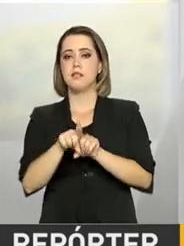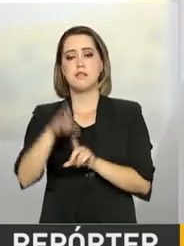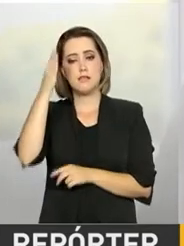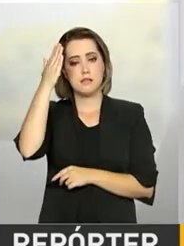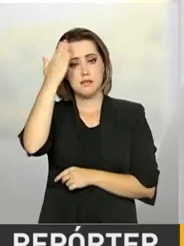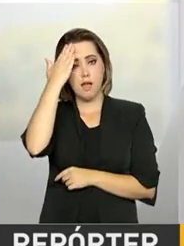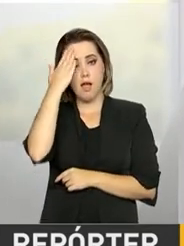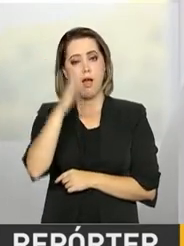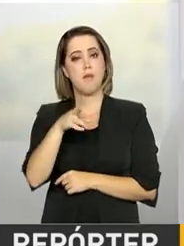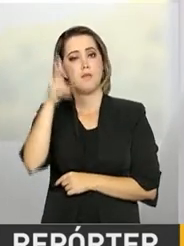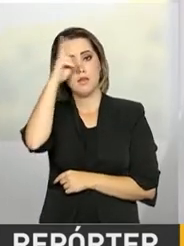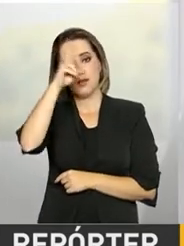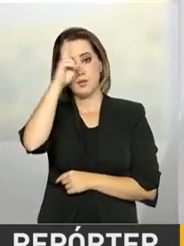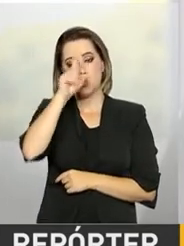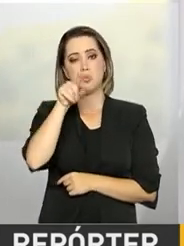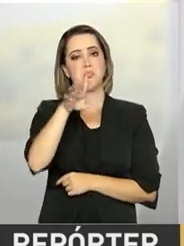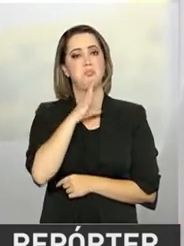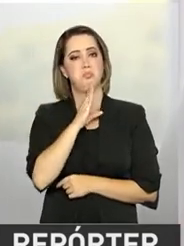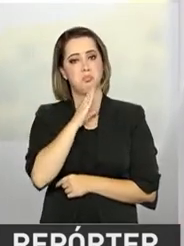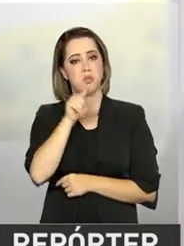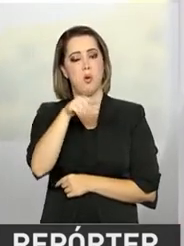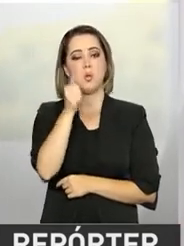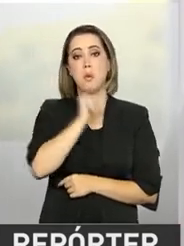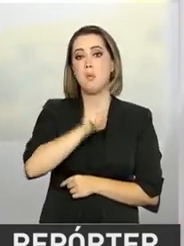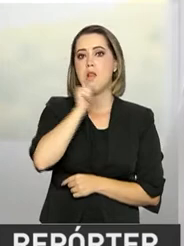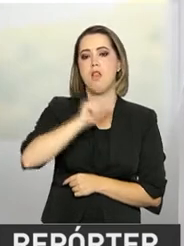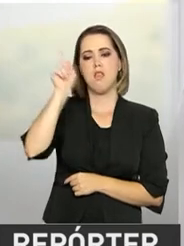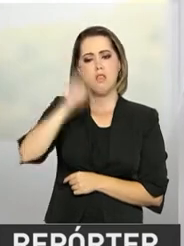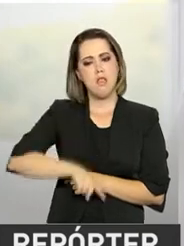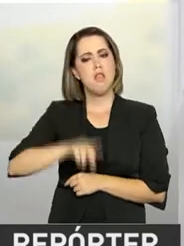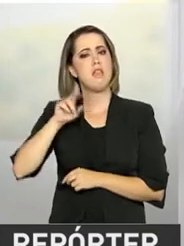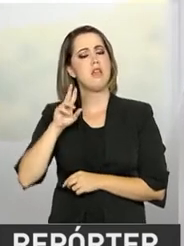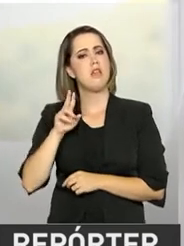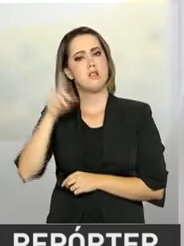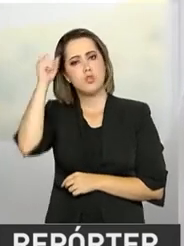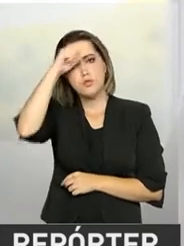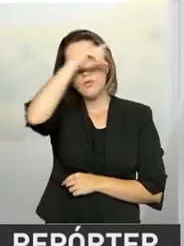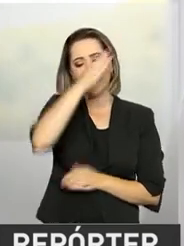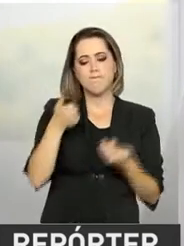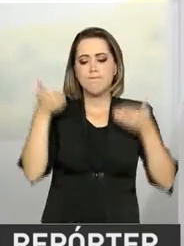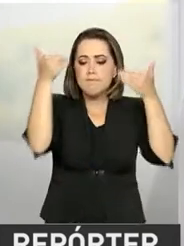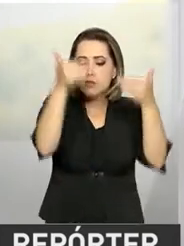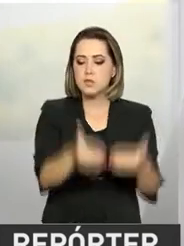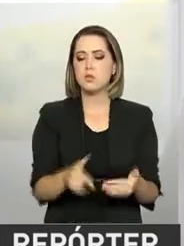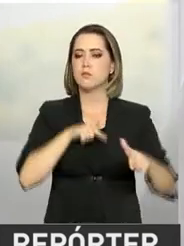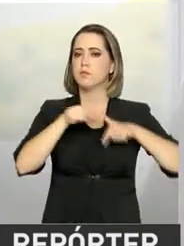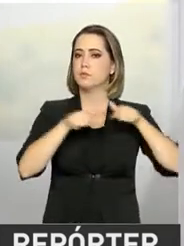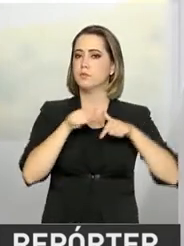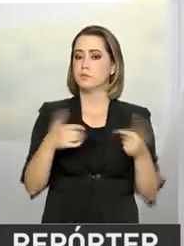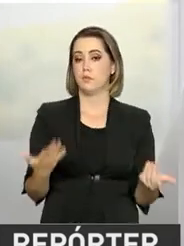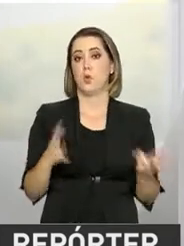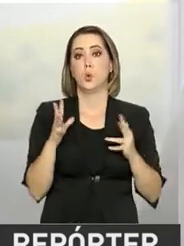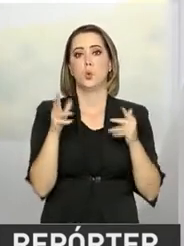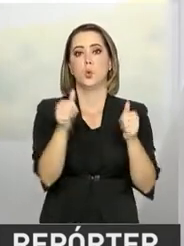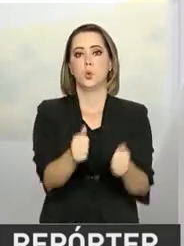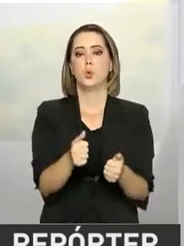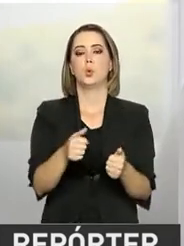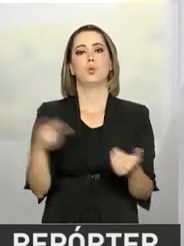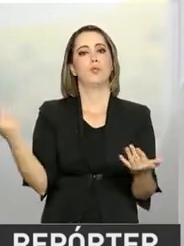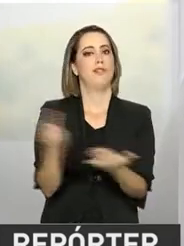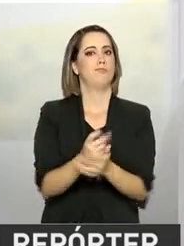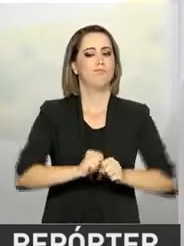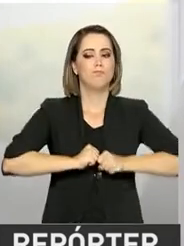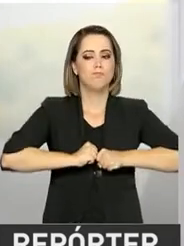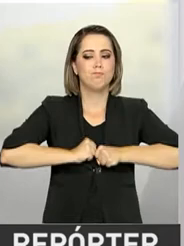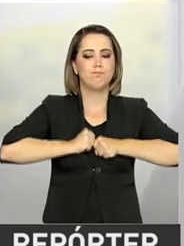história. Ela reconhece que, como mulher, é muito difícil conquistar um espaço no mercado de trabalho. Tudo vem com muito